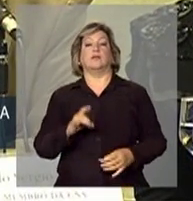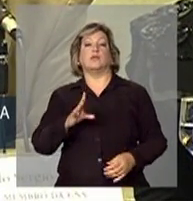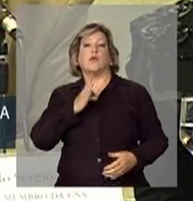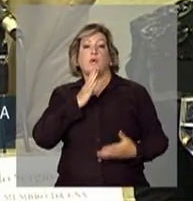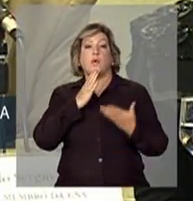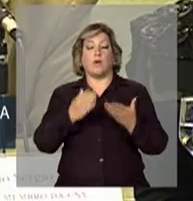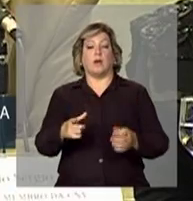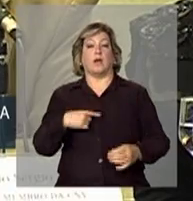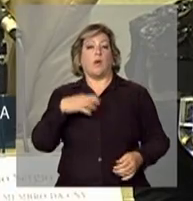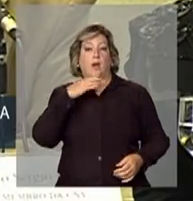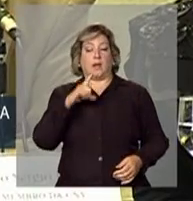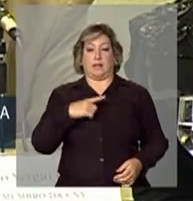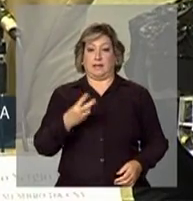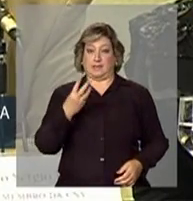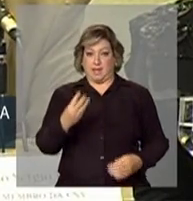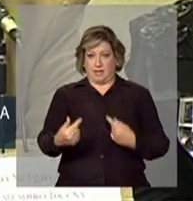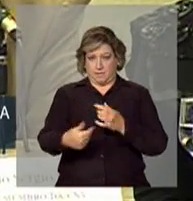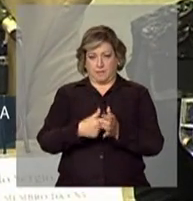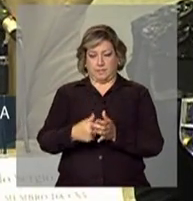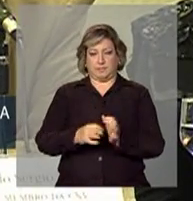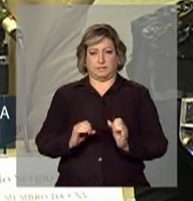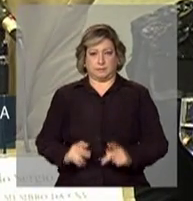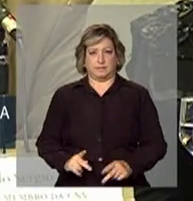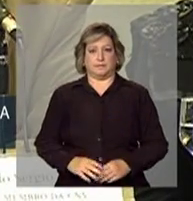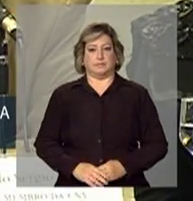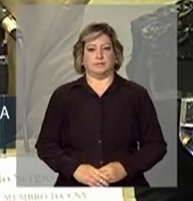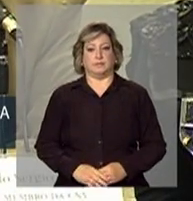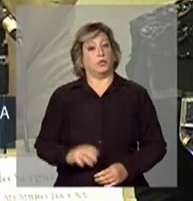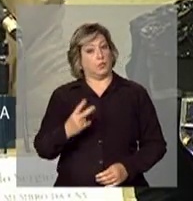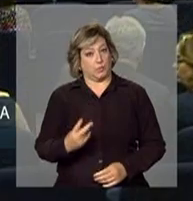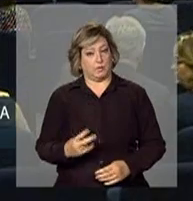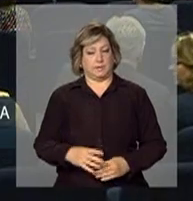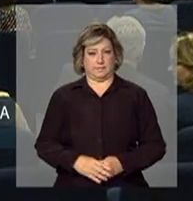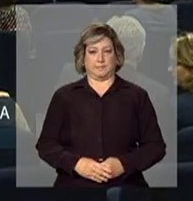acho que são três intervenções, não é isso? Duas.